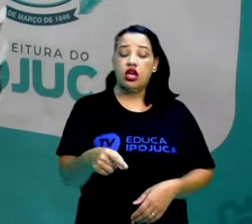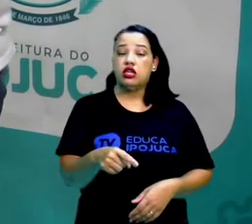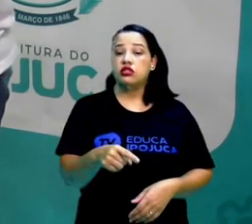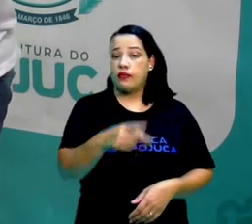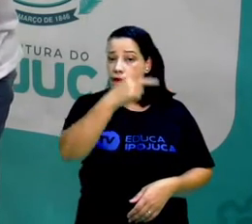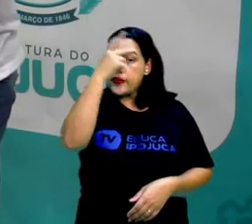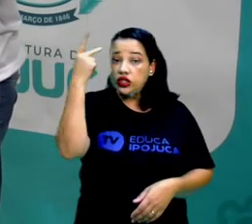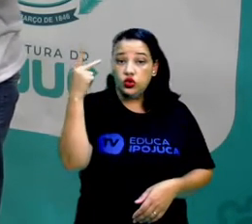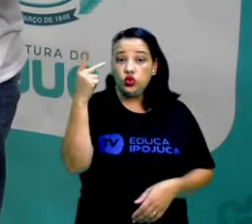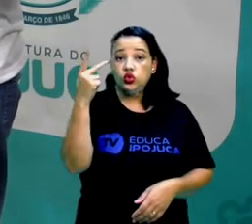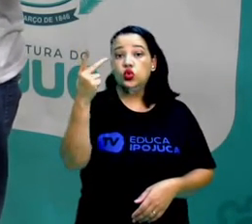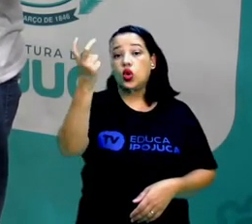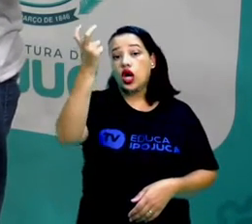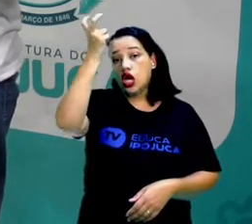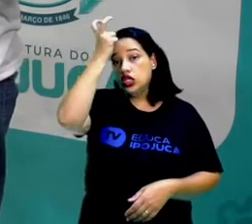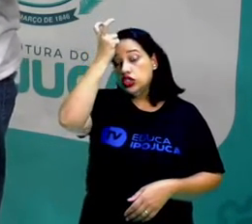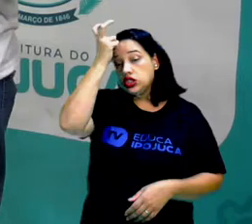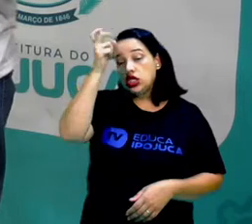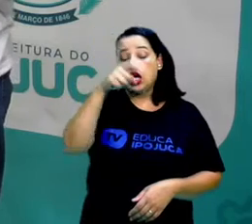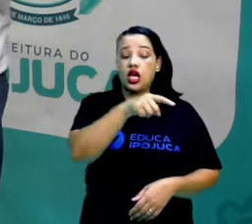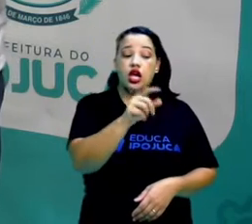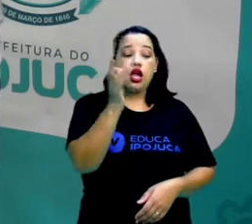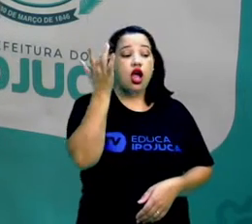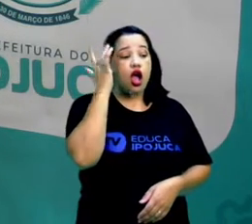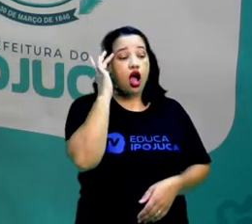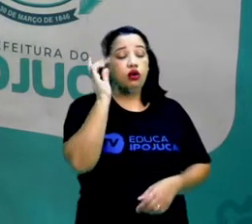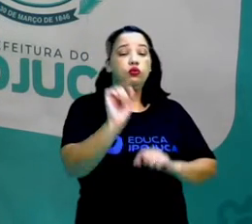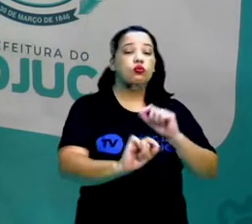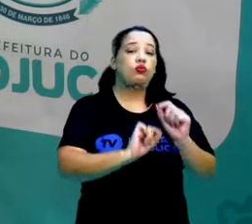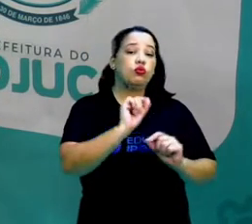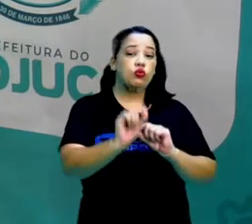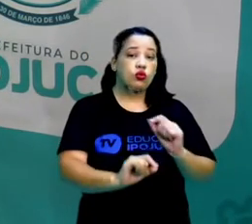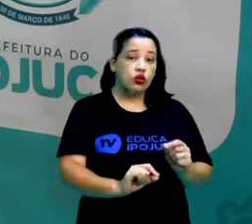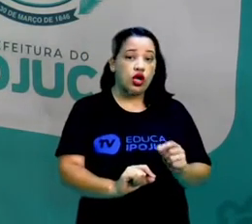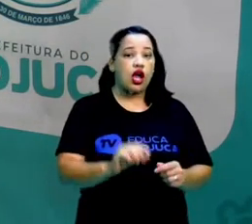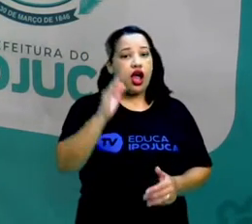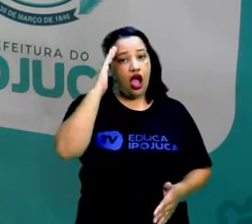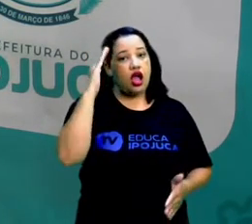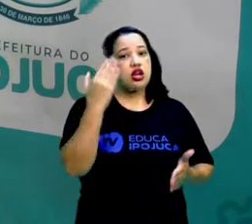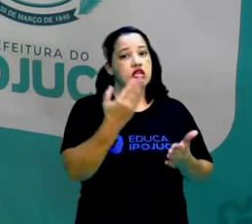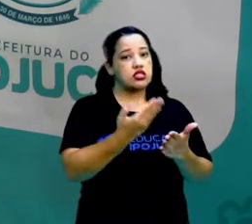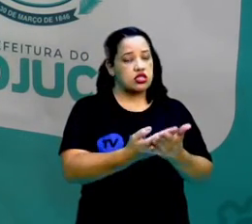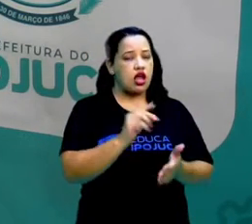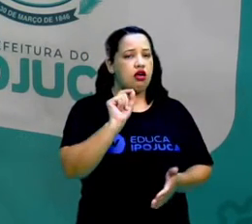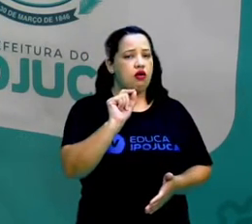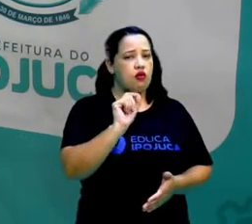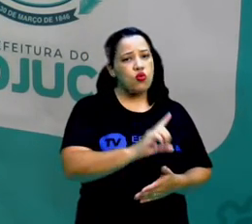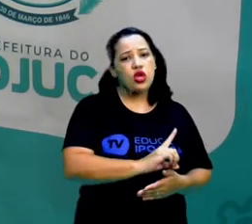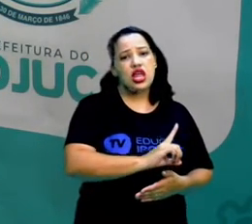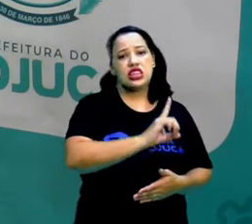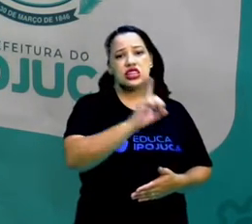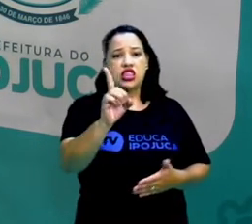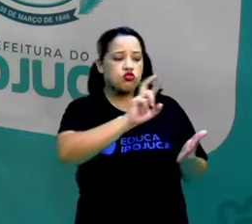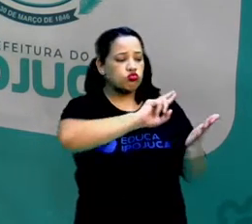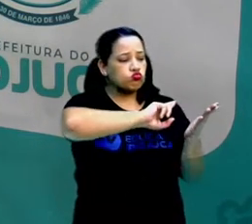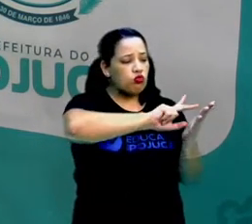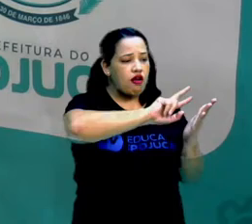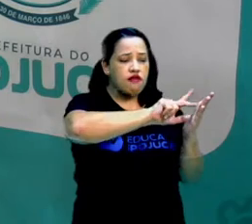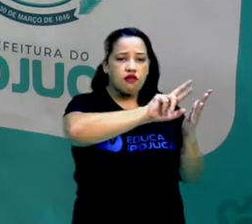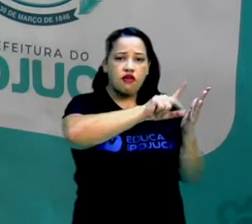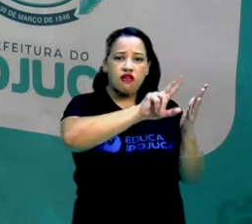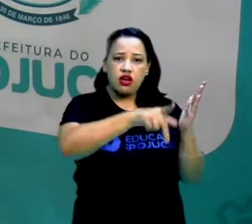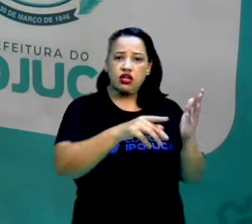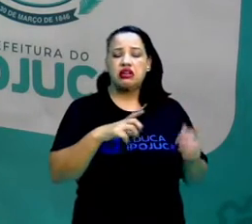egípcios eles eram politeístas ou seja eles acreditavam em vários Deuses É temos